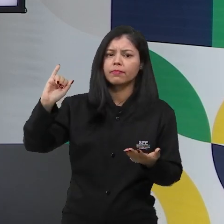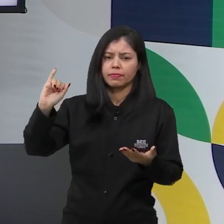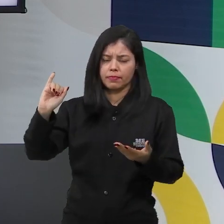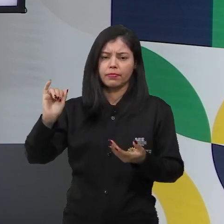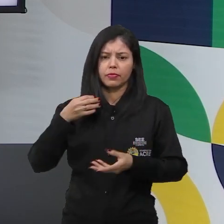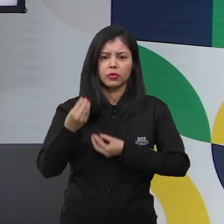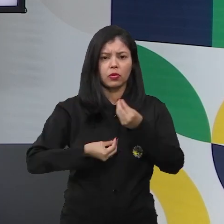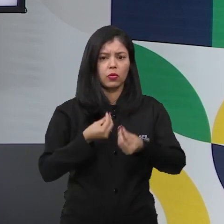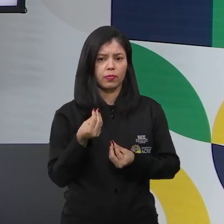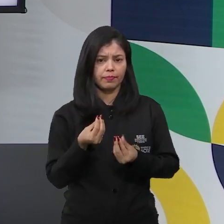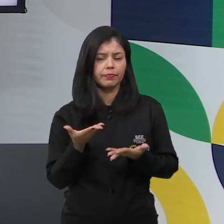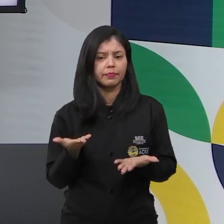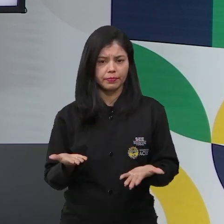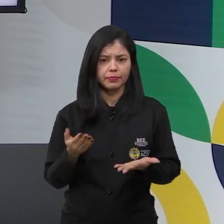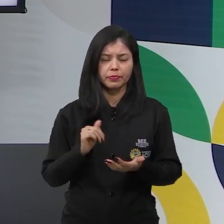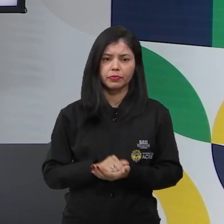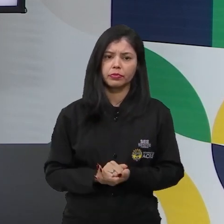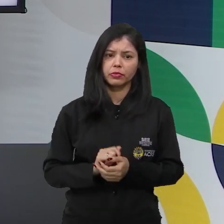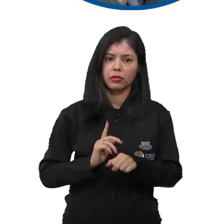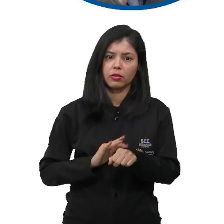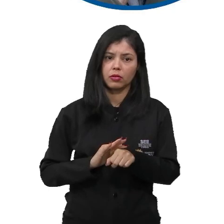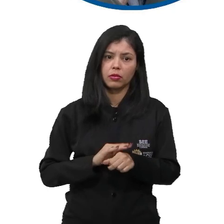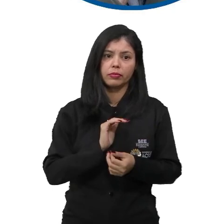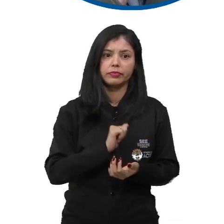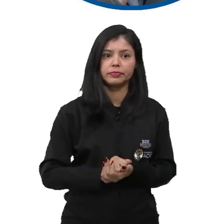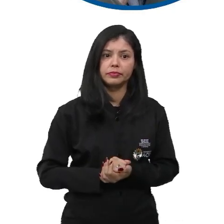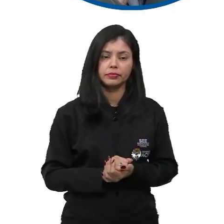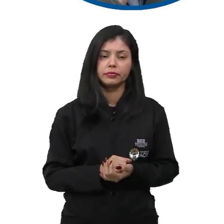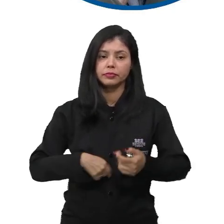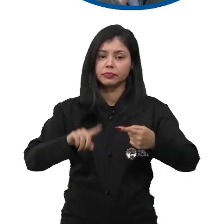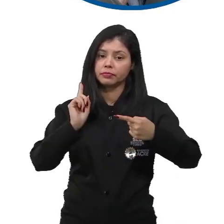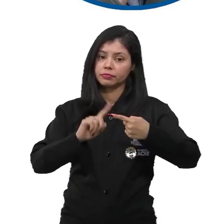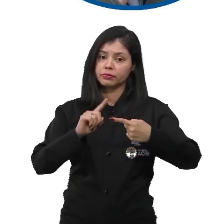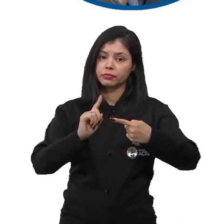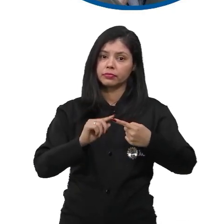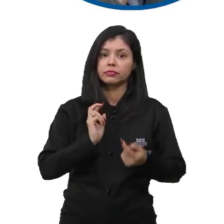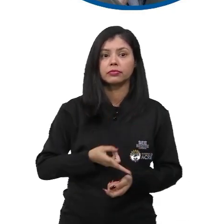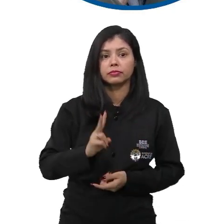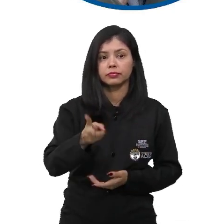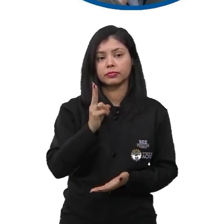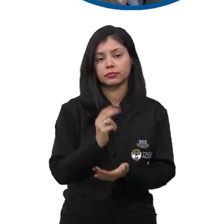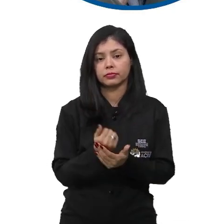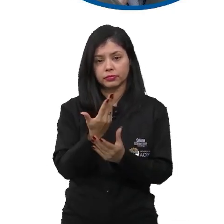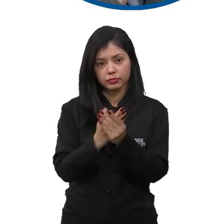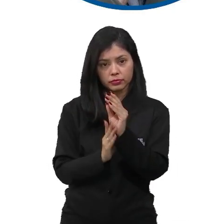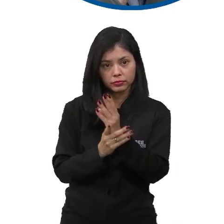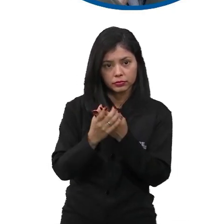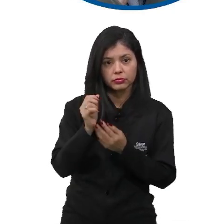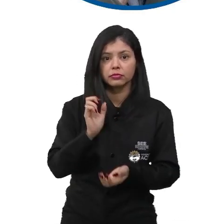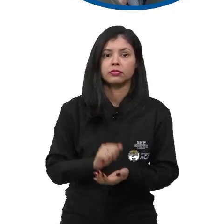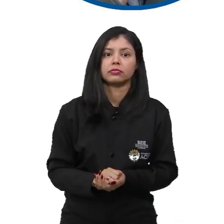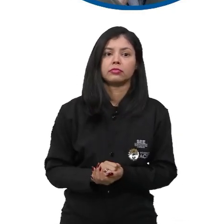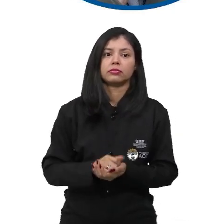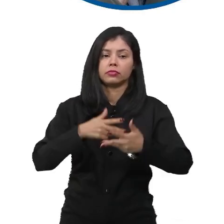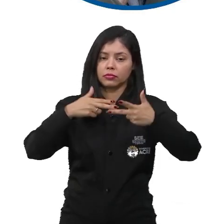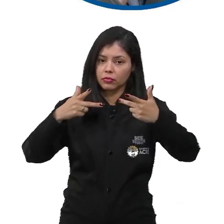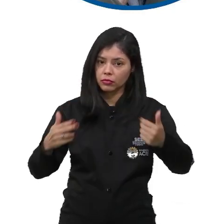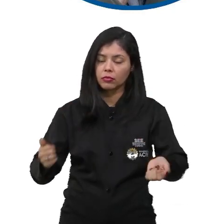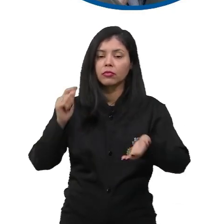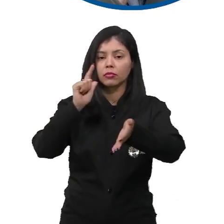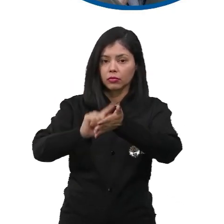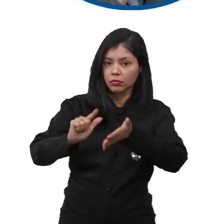né? Como a gente vai evitar esses tipos de doenças? Então, começando, a gente vai manter ali a higiene, lavando as mãos,